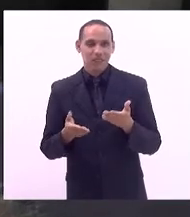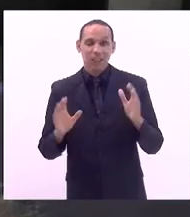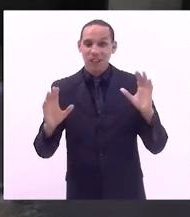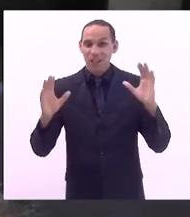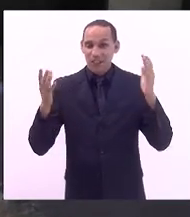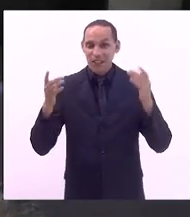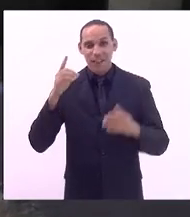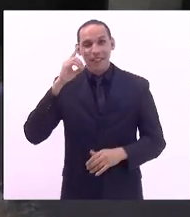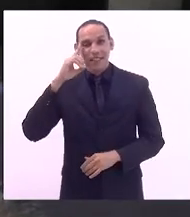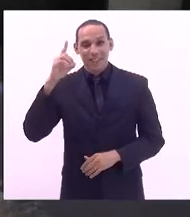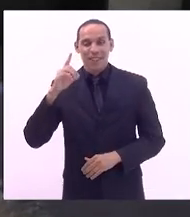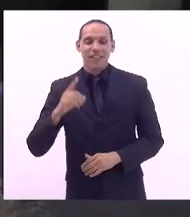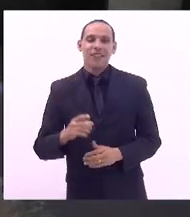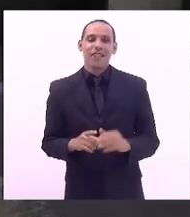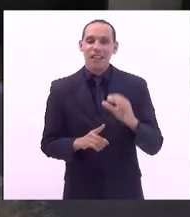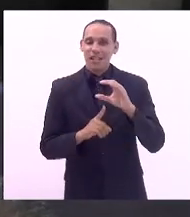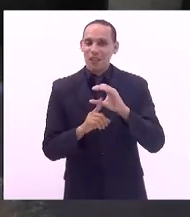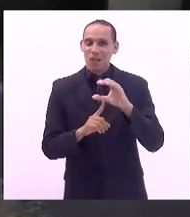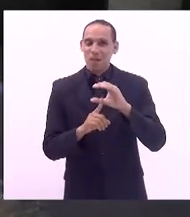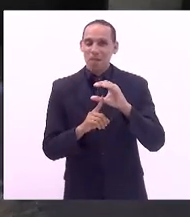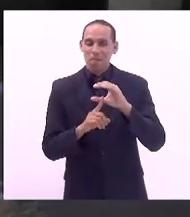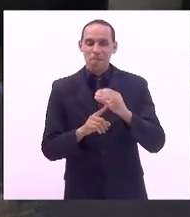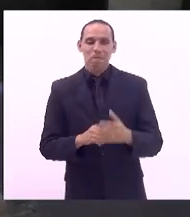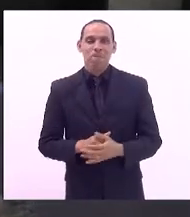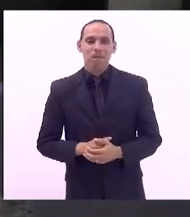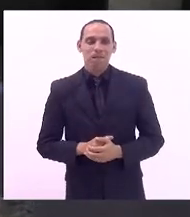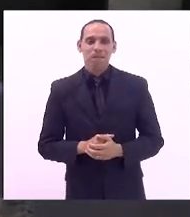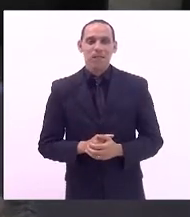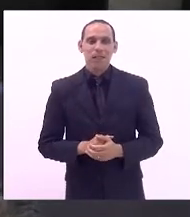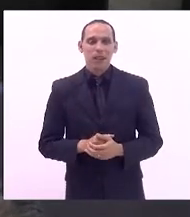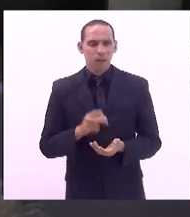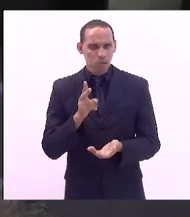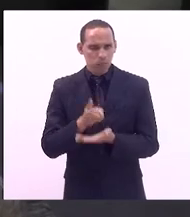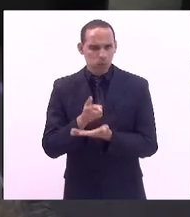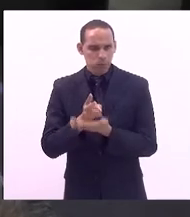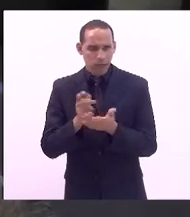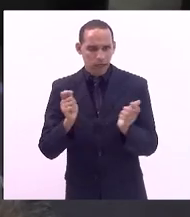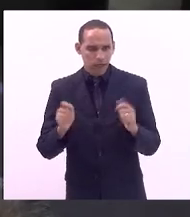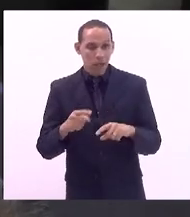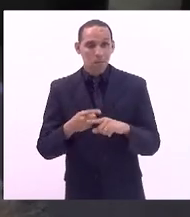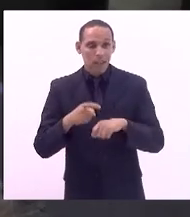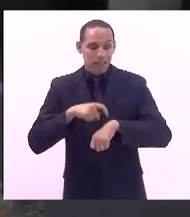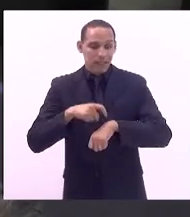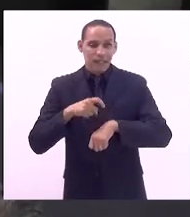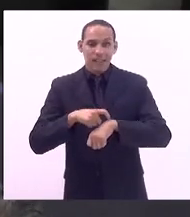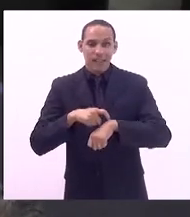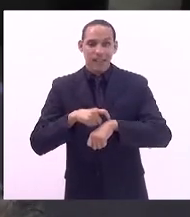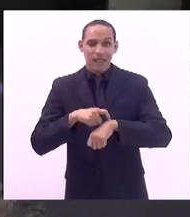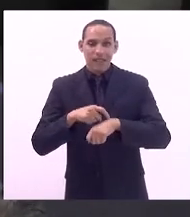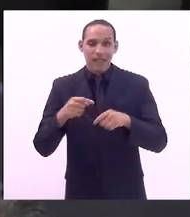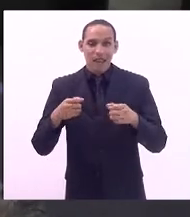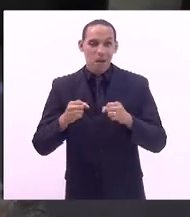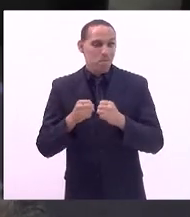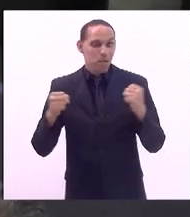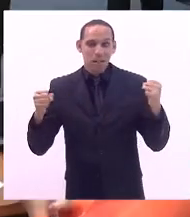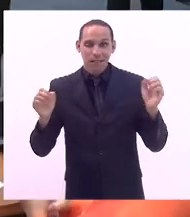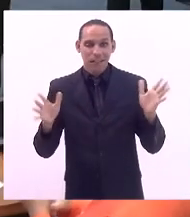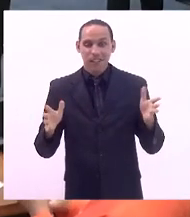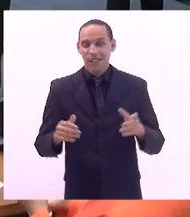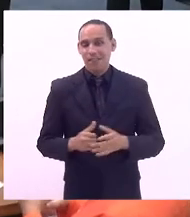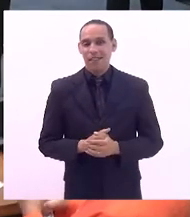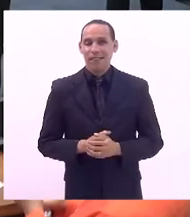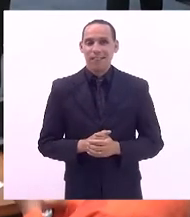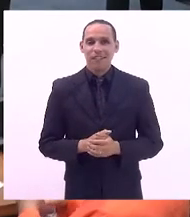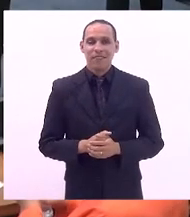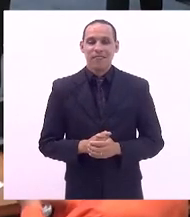do dia do Capelão podemos continuar que nosso horário já tá ficando estourado